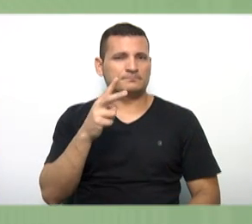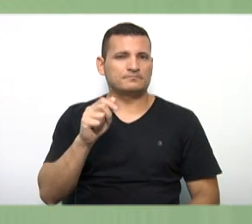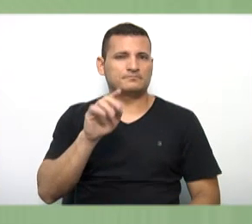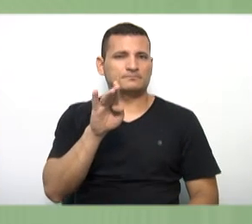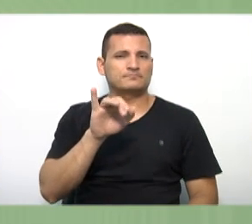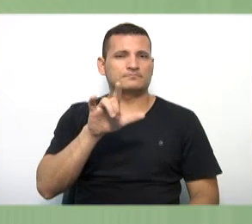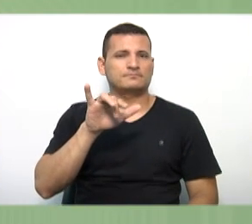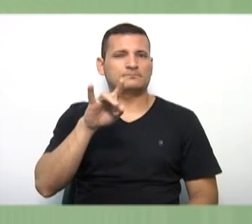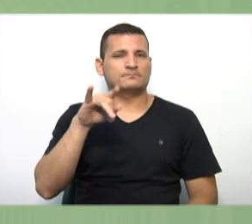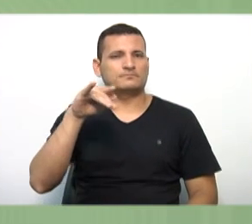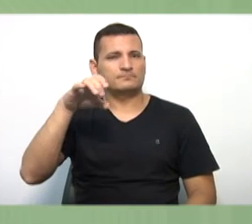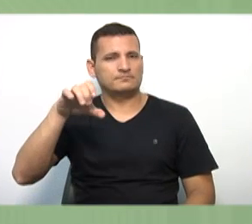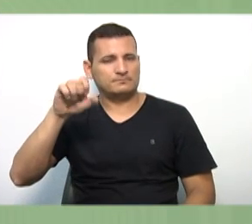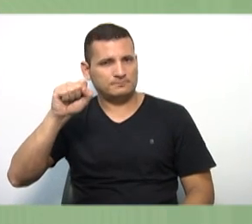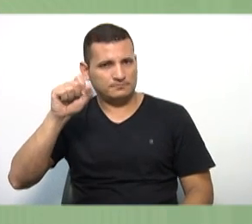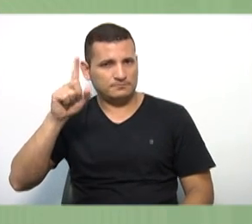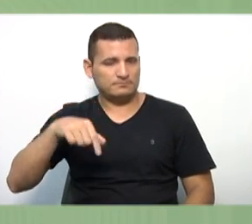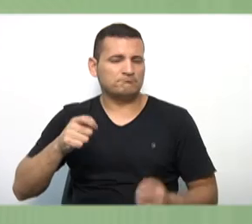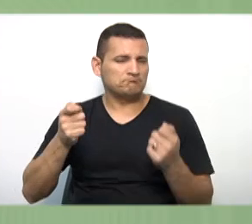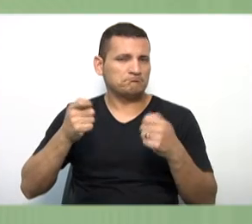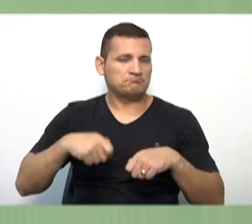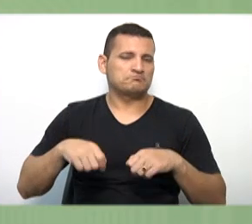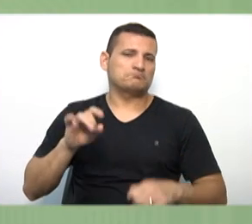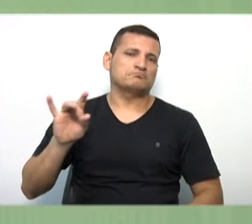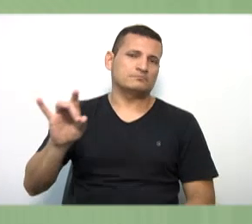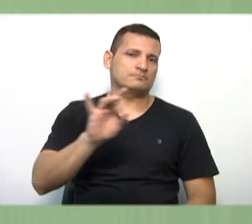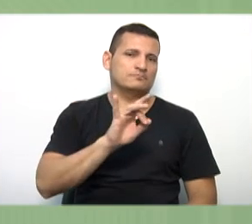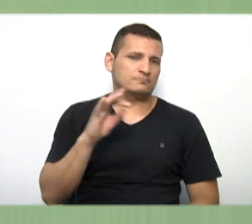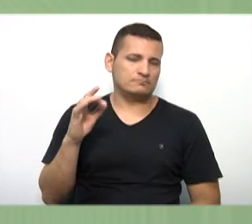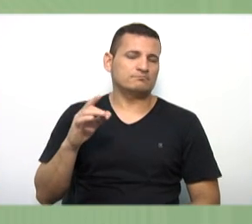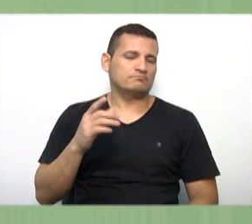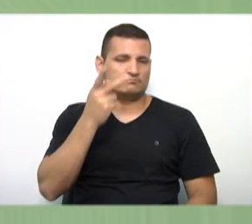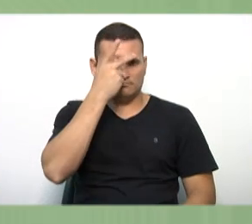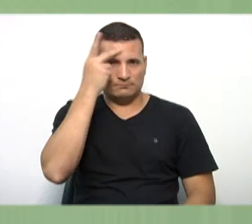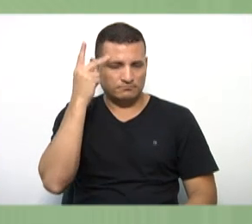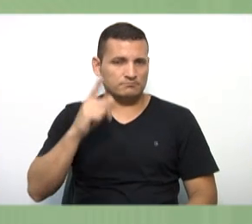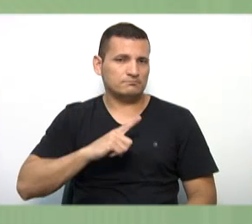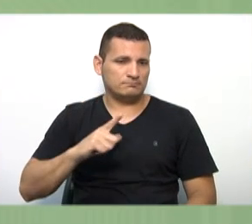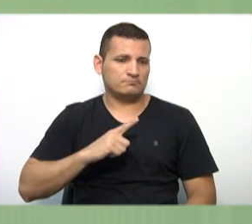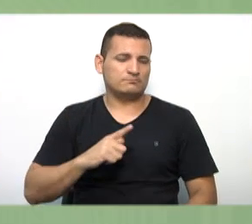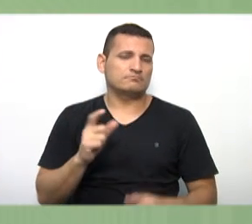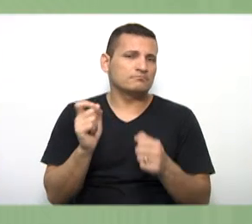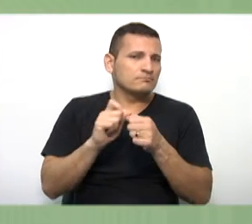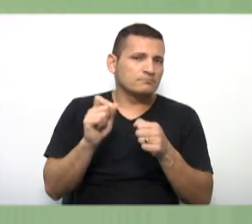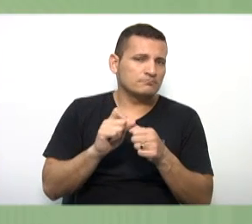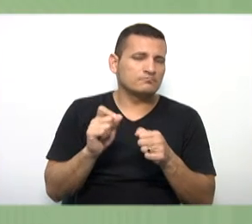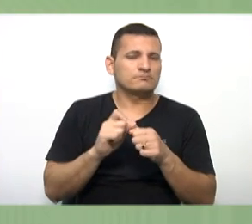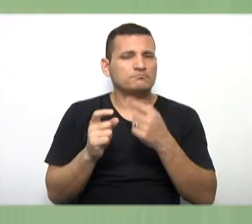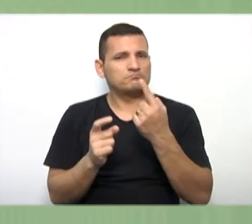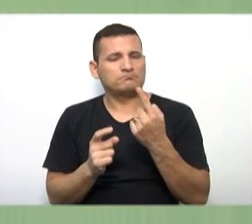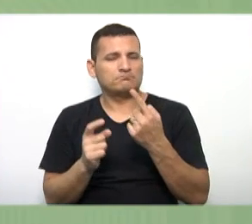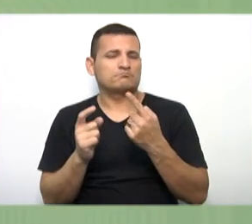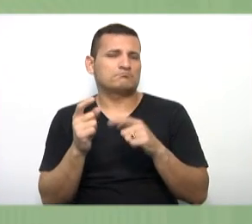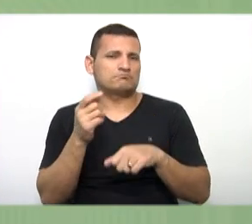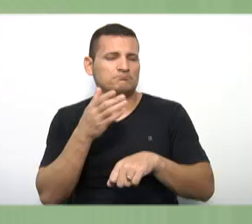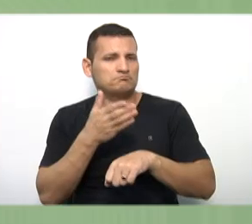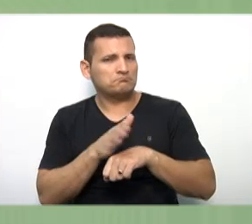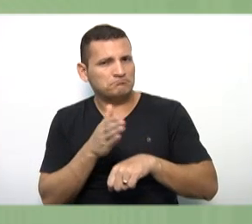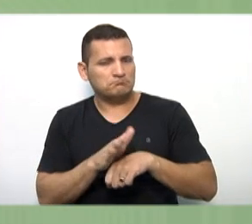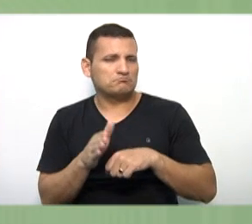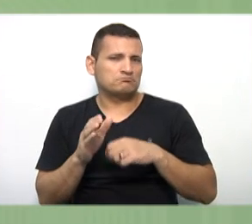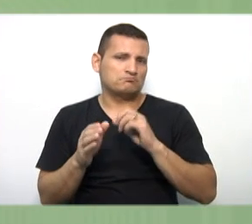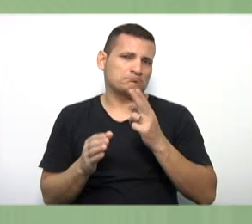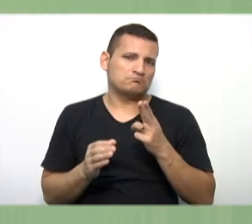potencialidades que cada um de nós, cada pessoa possui para executar uma tarefa uma atividade tanto na vida